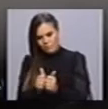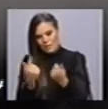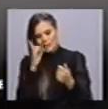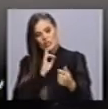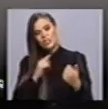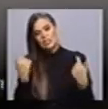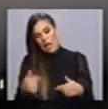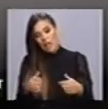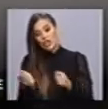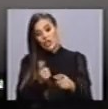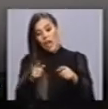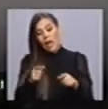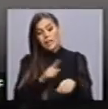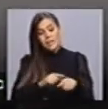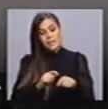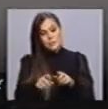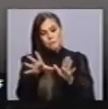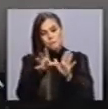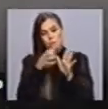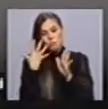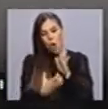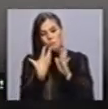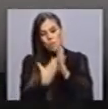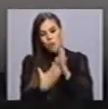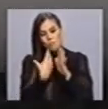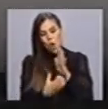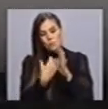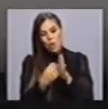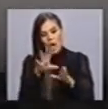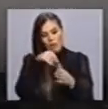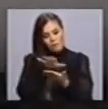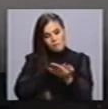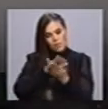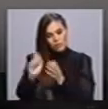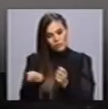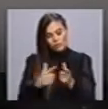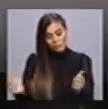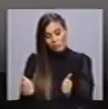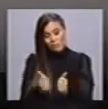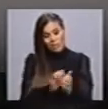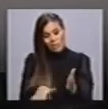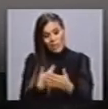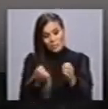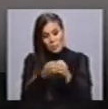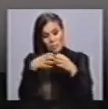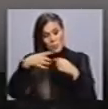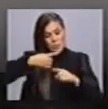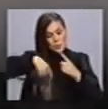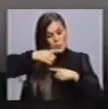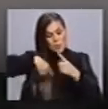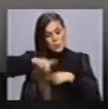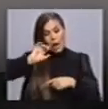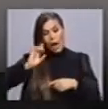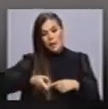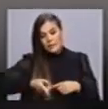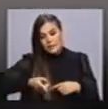estrela, foi ao longo do tempo sugando a matéria da estrela companheira. E isso aumentou também a sua rotação. Qual é a rotação deste